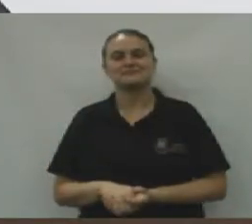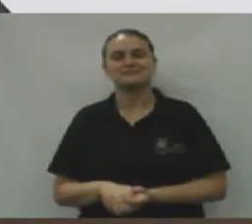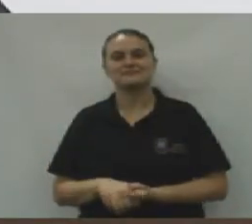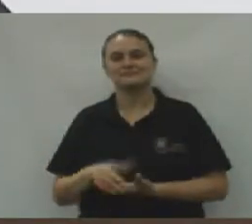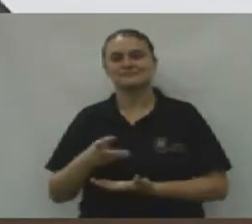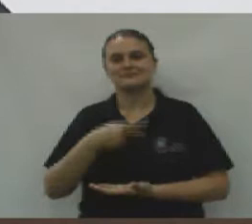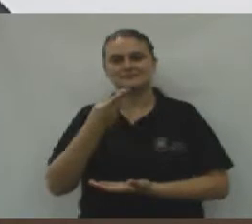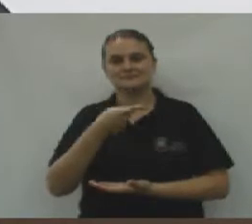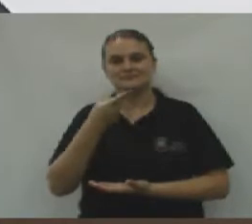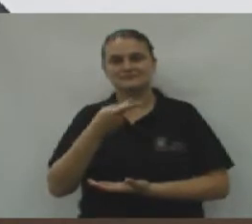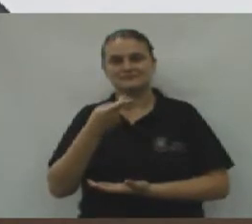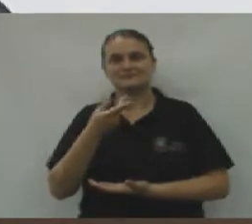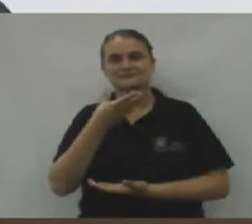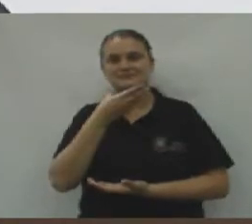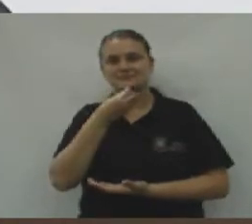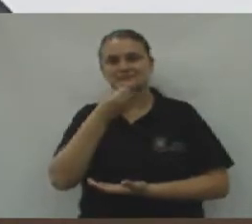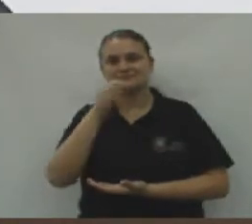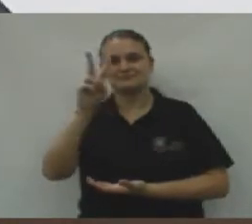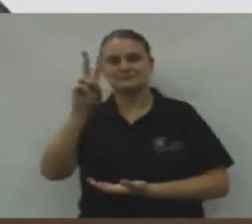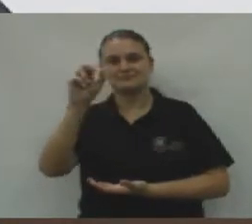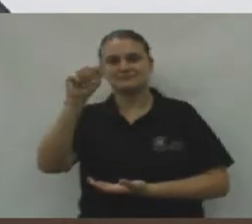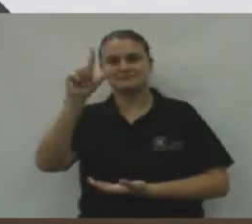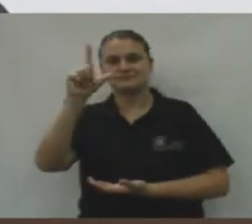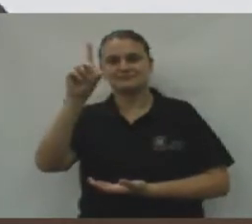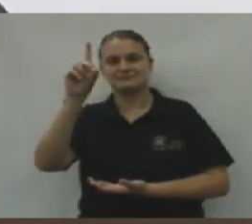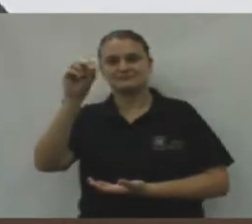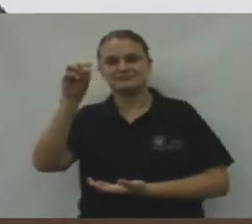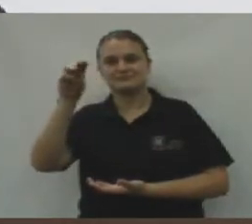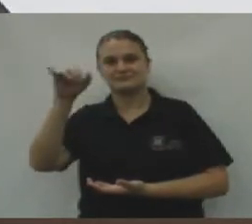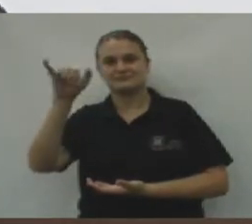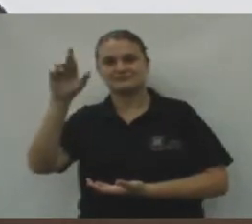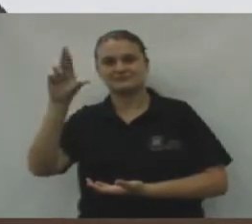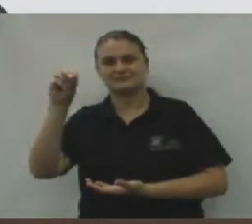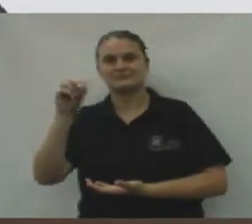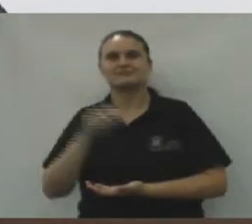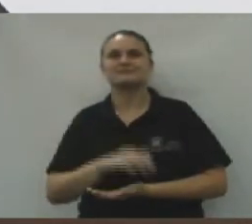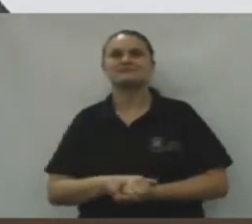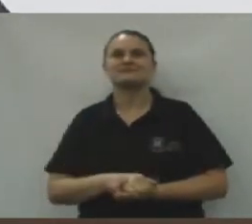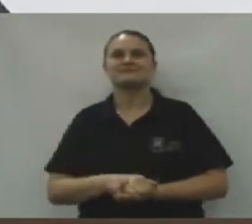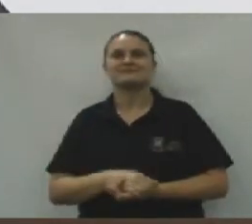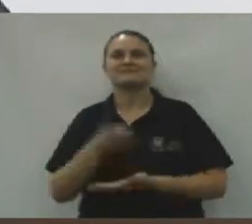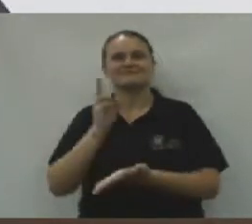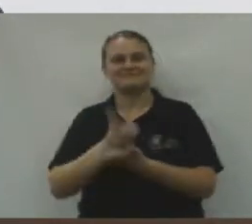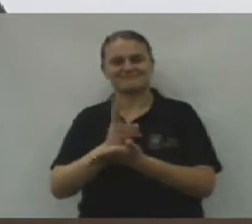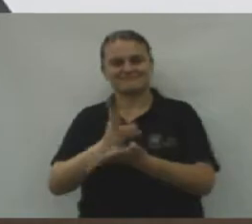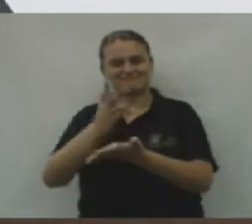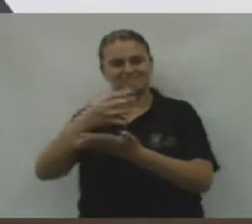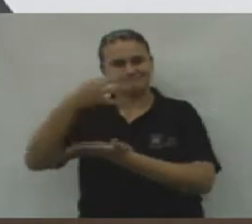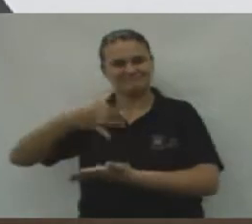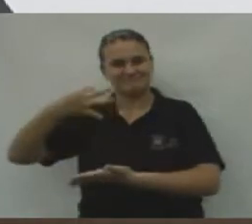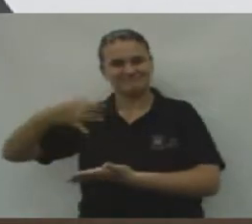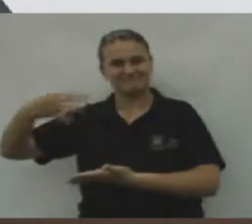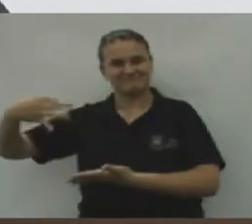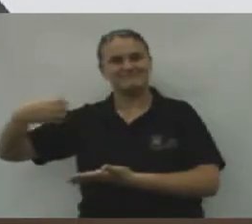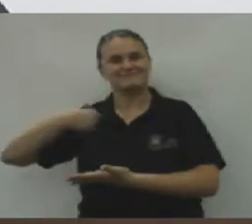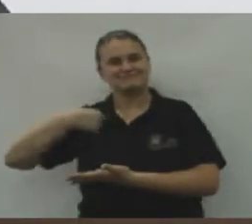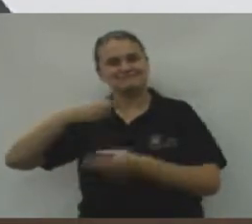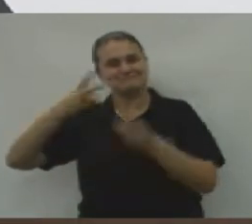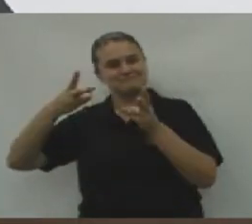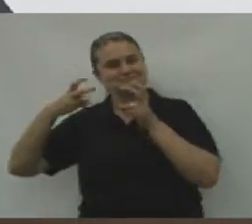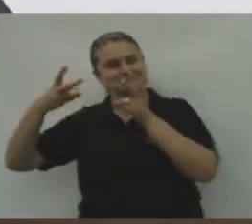do seu Valdomiro, o nosso assistente mais assíduo que eu tenho observado,